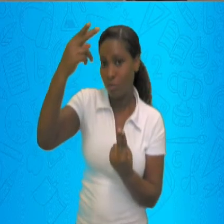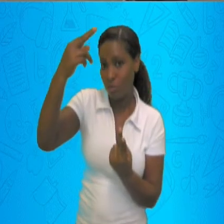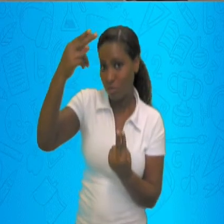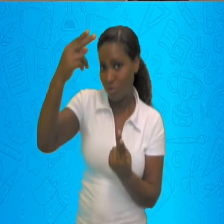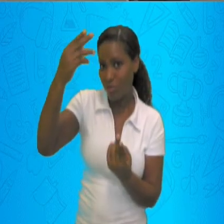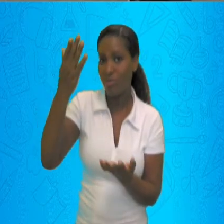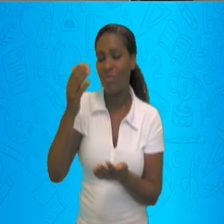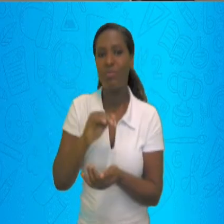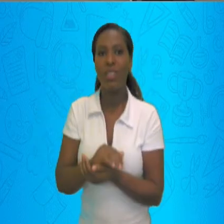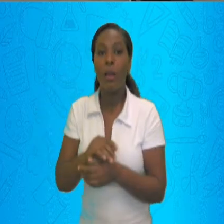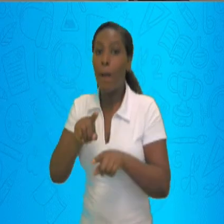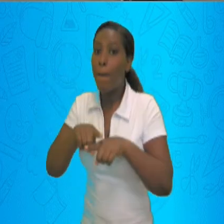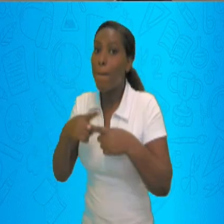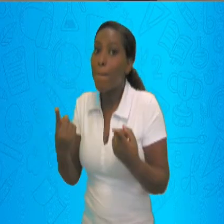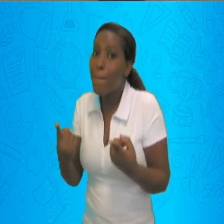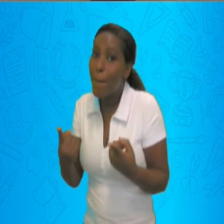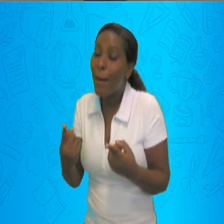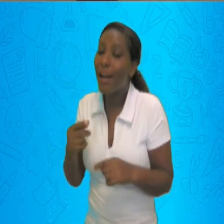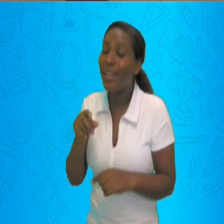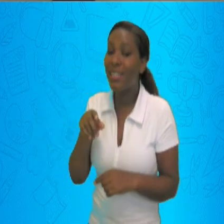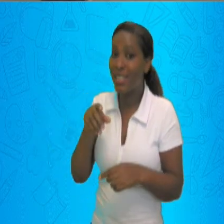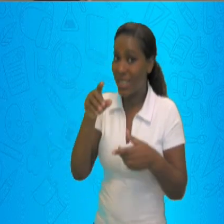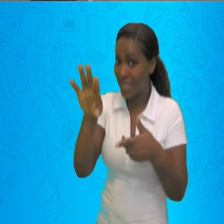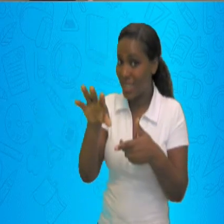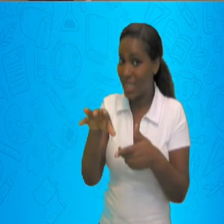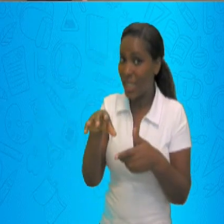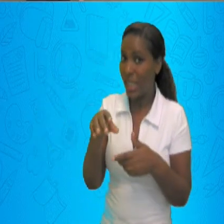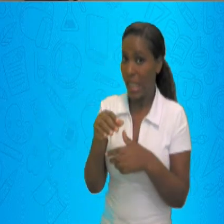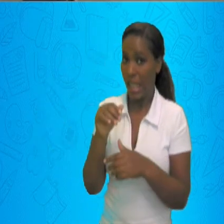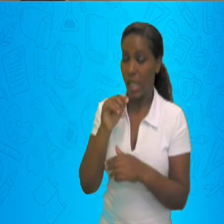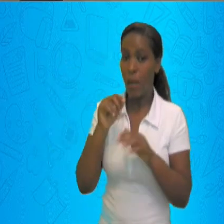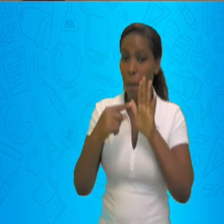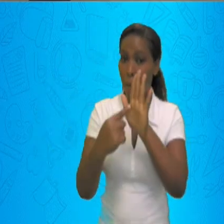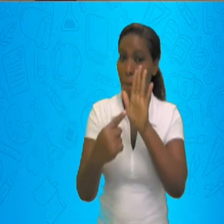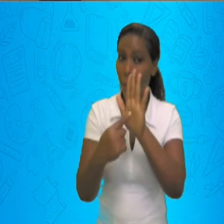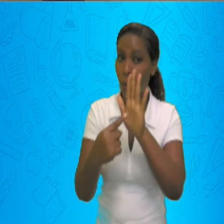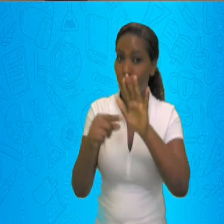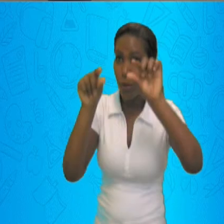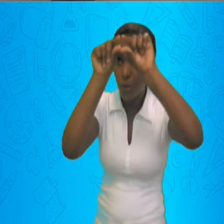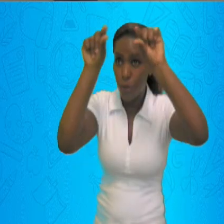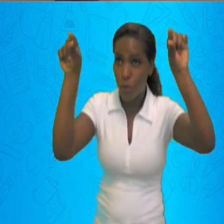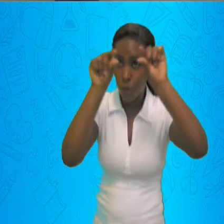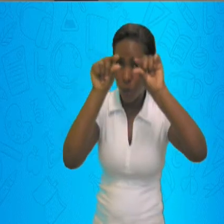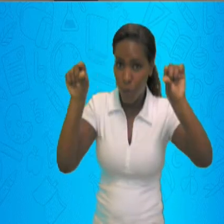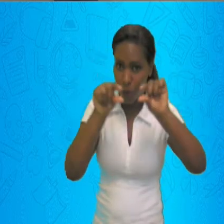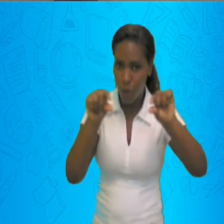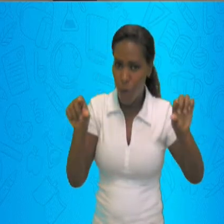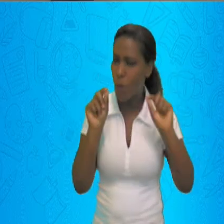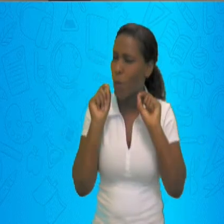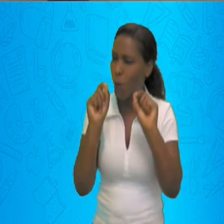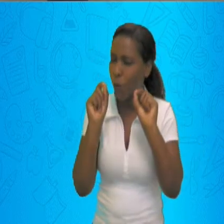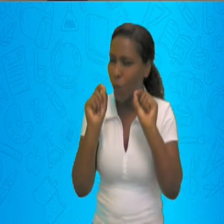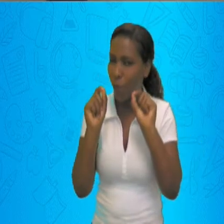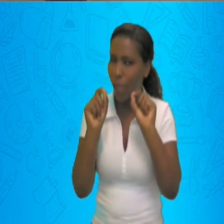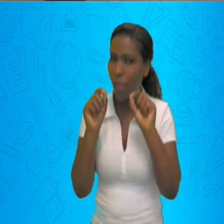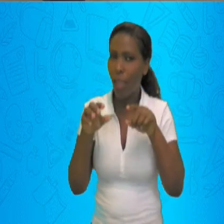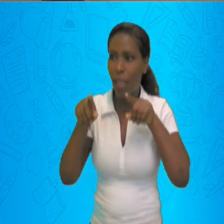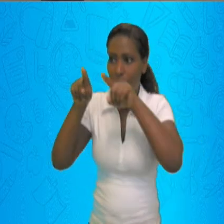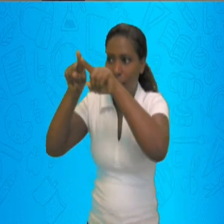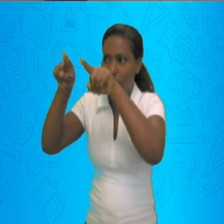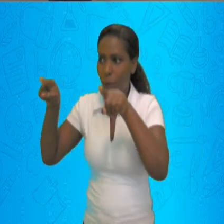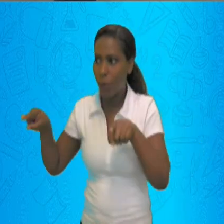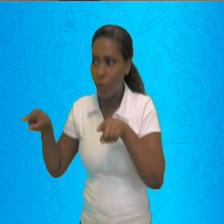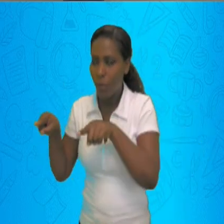é escaleno. Então, devido a esta informação, ó, quase que eu ia errar aqui, devido a